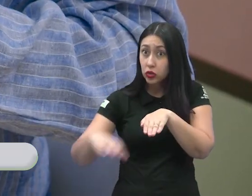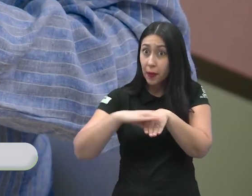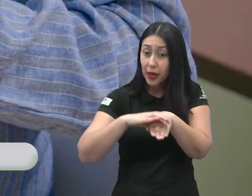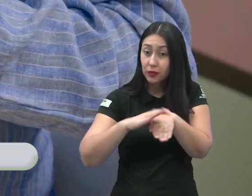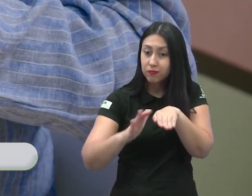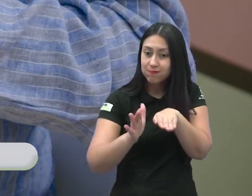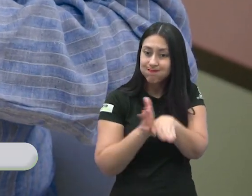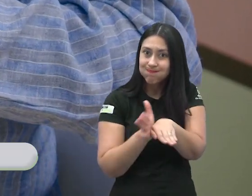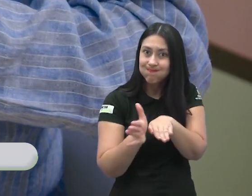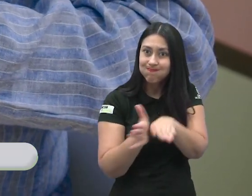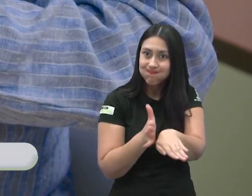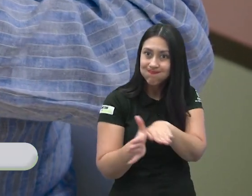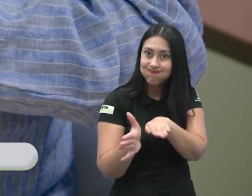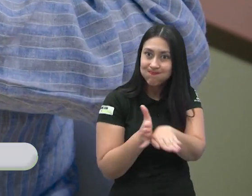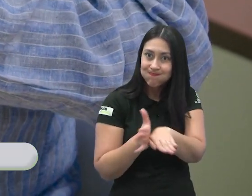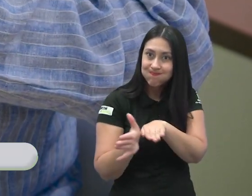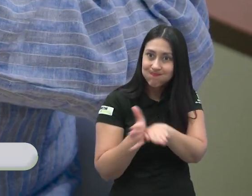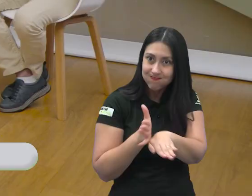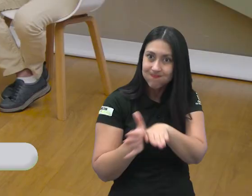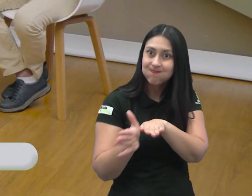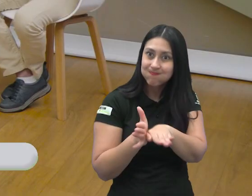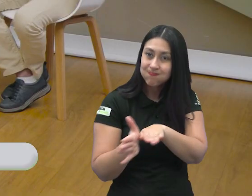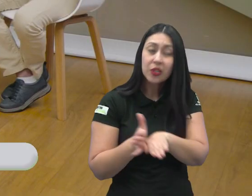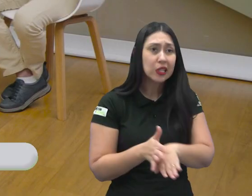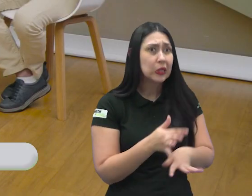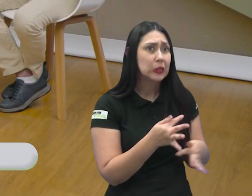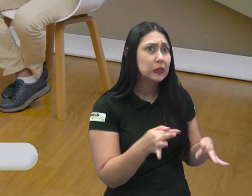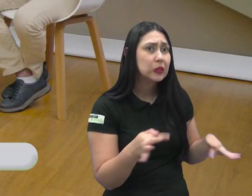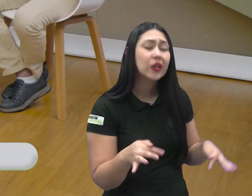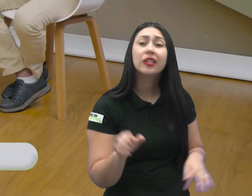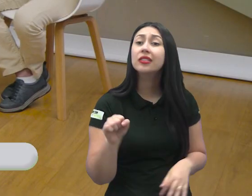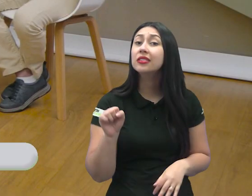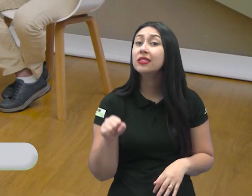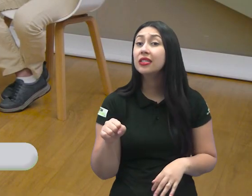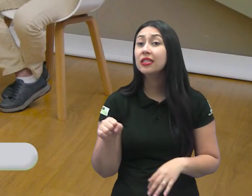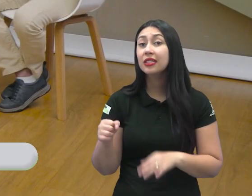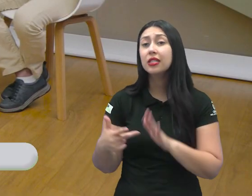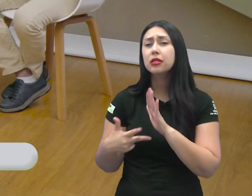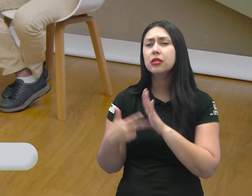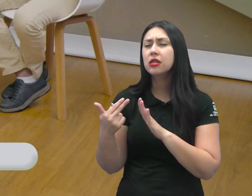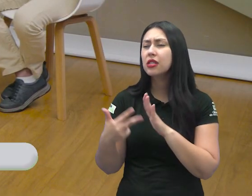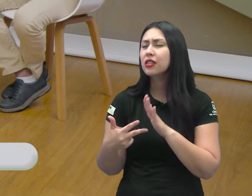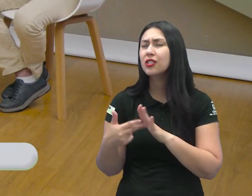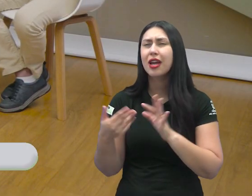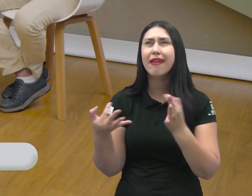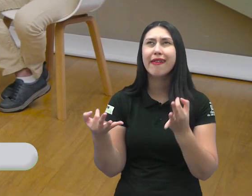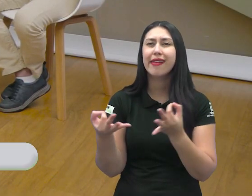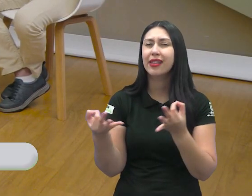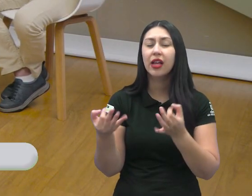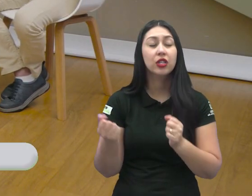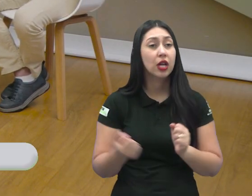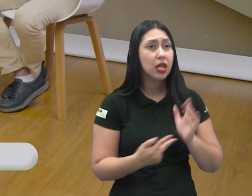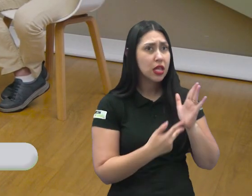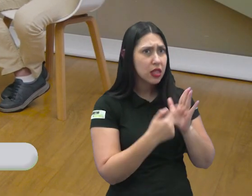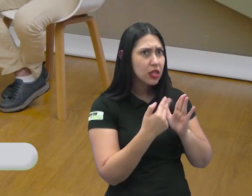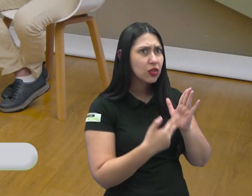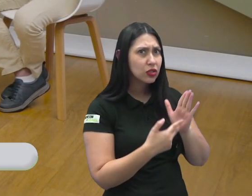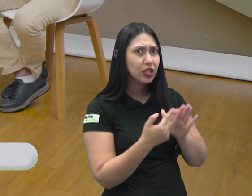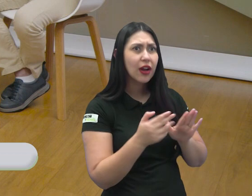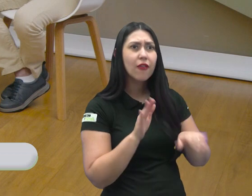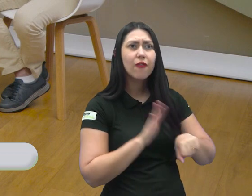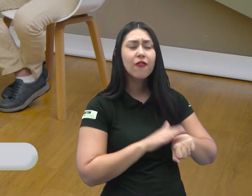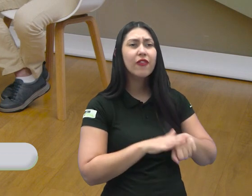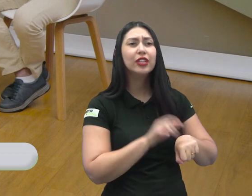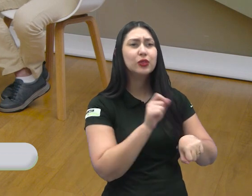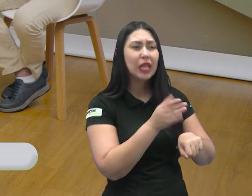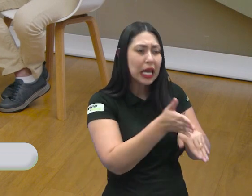deve causar dor também, né? Sim. O tratamento cirúrgico é de excelência. E o tratamento cirúrgico serra ali o osso